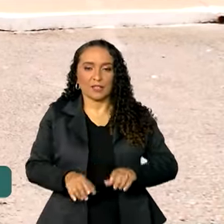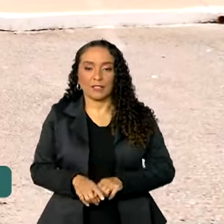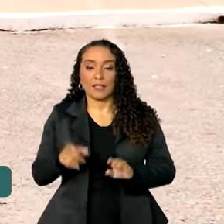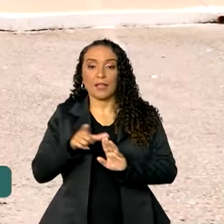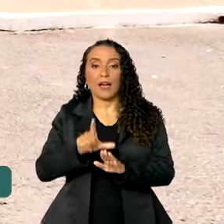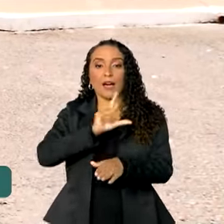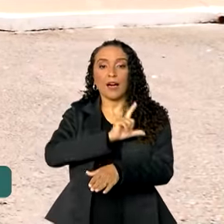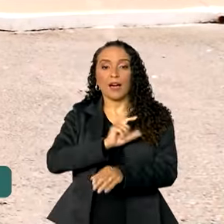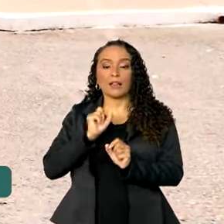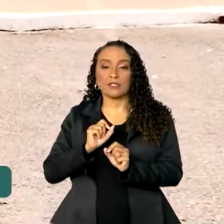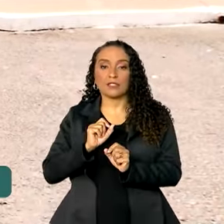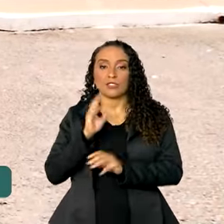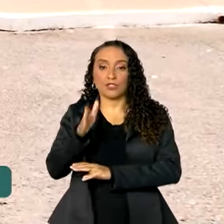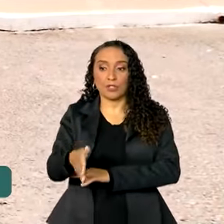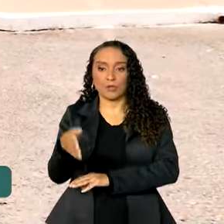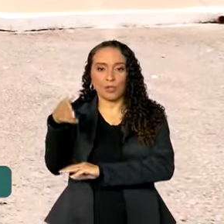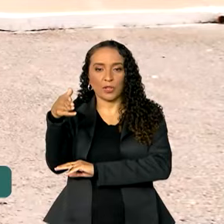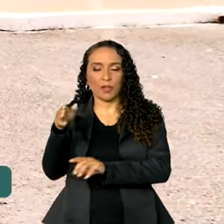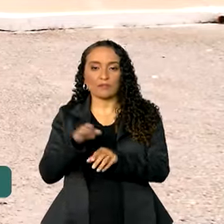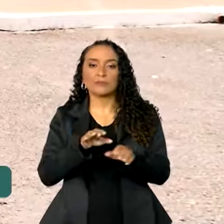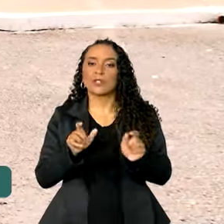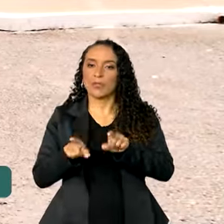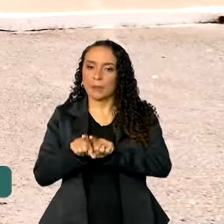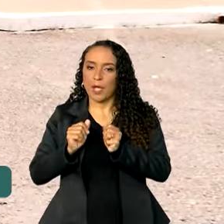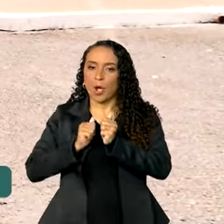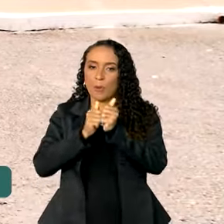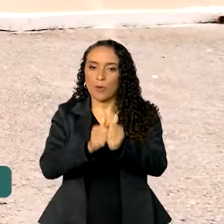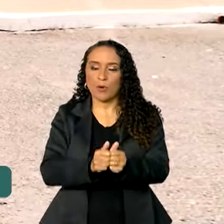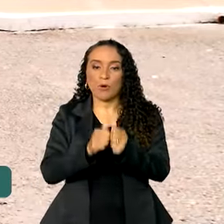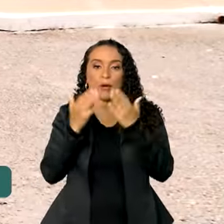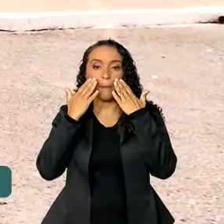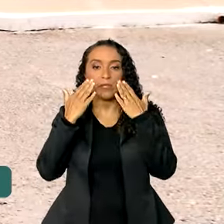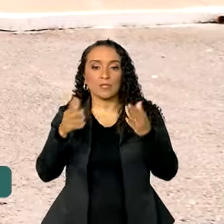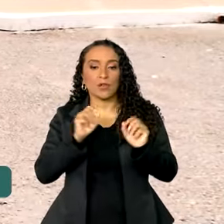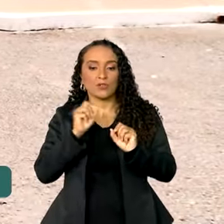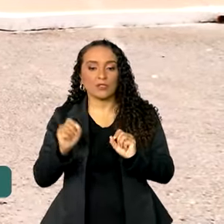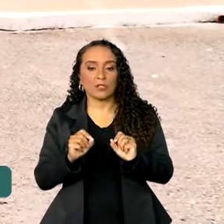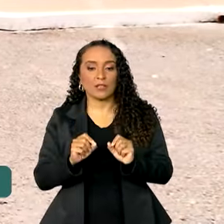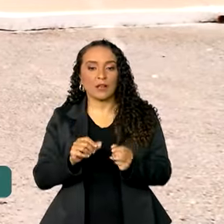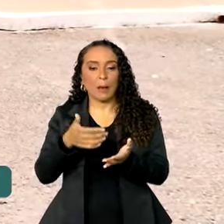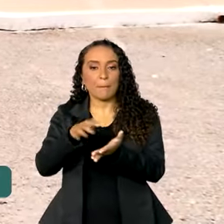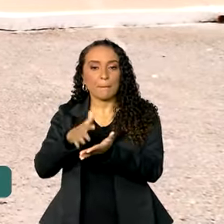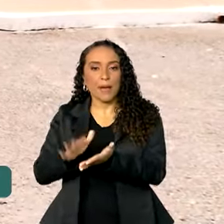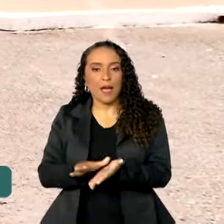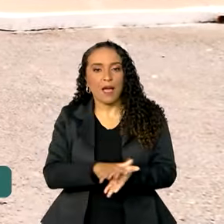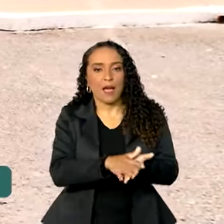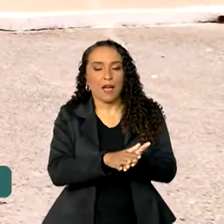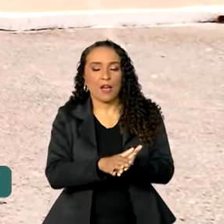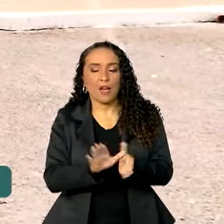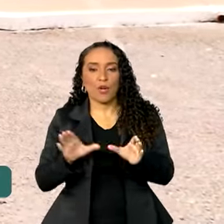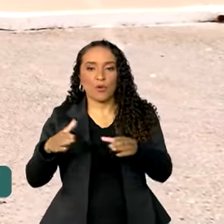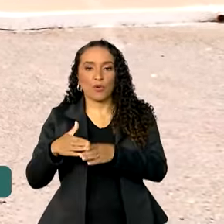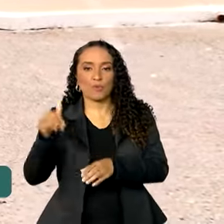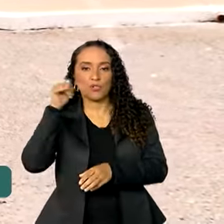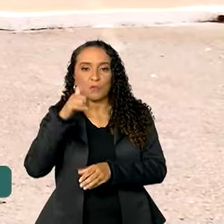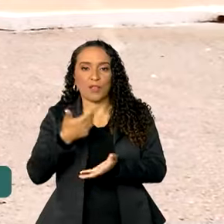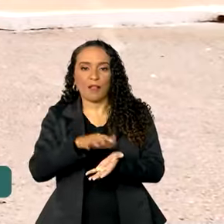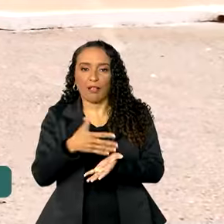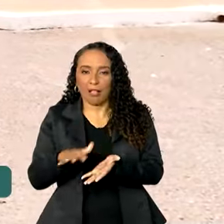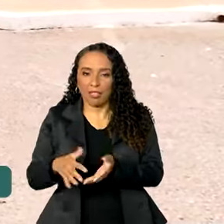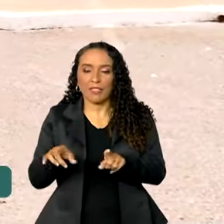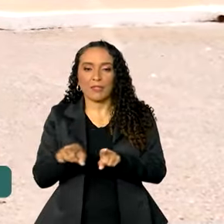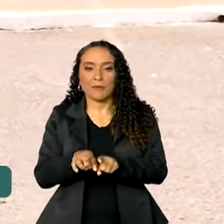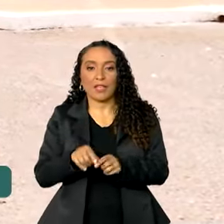Antes de se dirigir ao hotel, ele acompanhou ainda a apresentação de samba reggae de um grupo feminino de percussão.